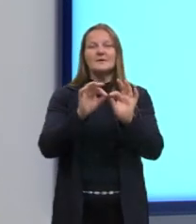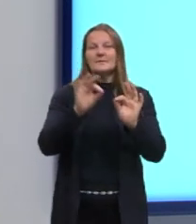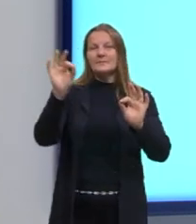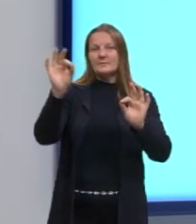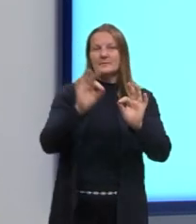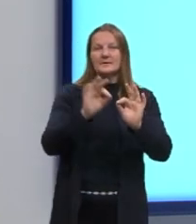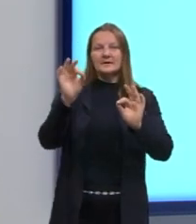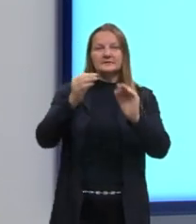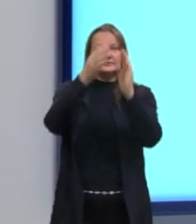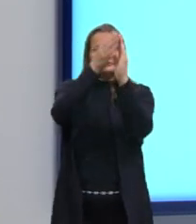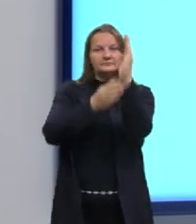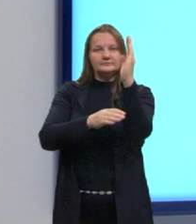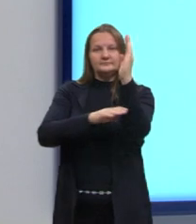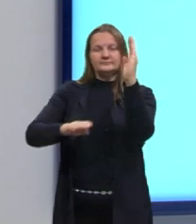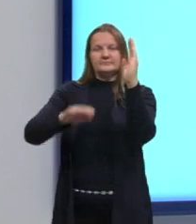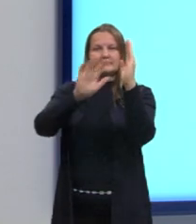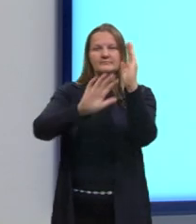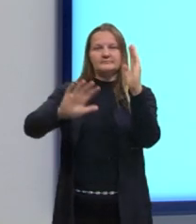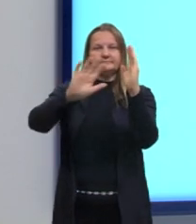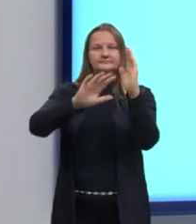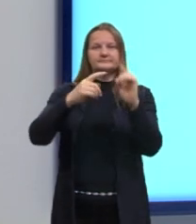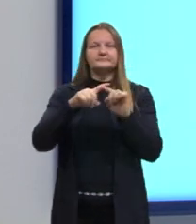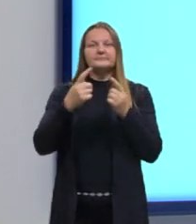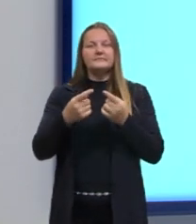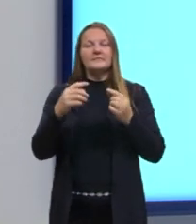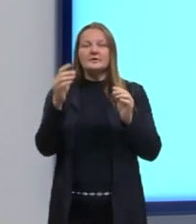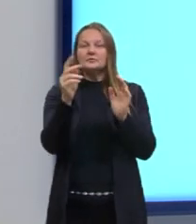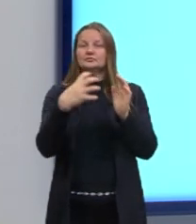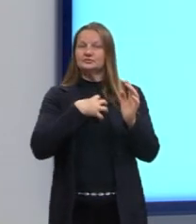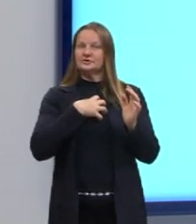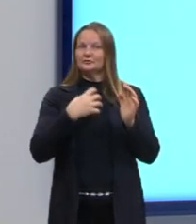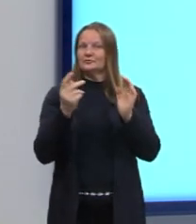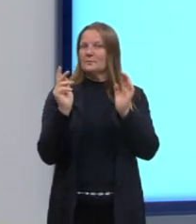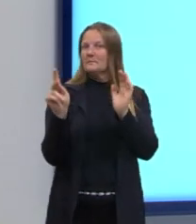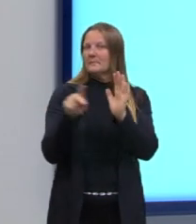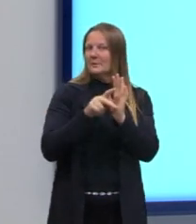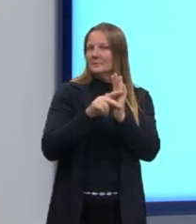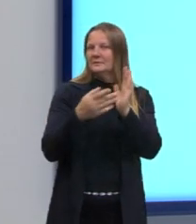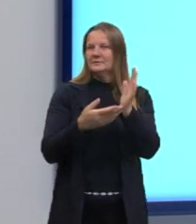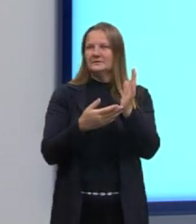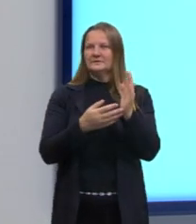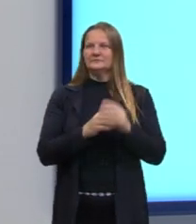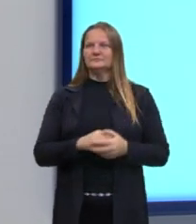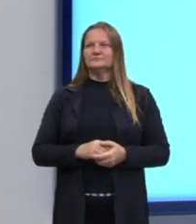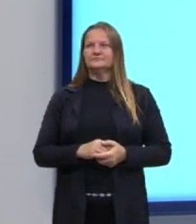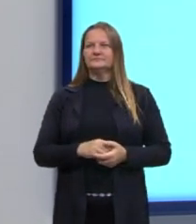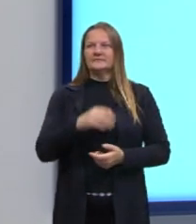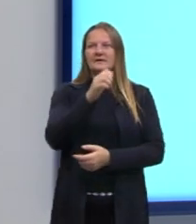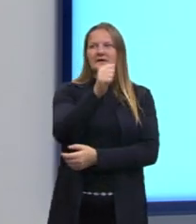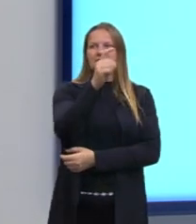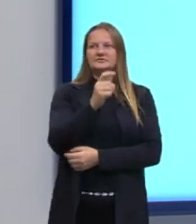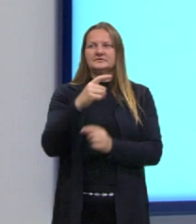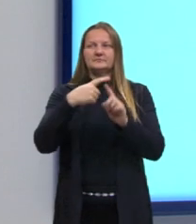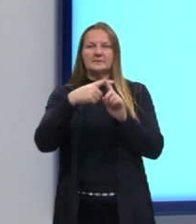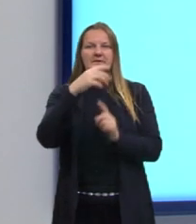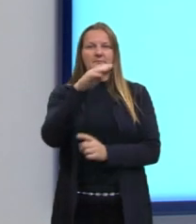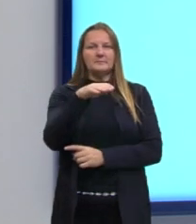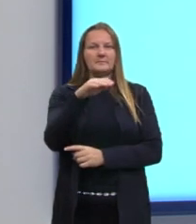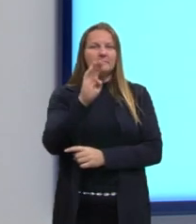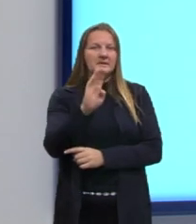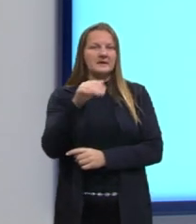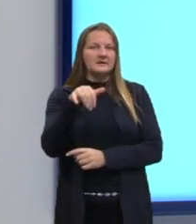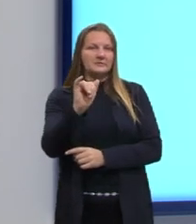no plano cartesiano mas esse formato aqui então é o que nós estudamos dentro da geometria